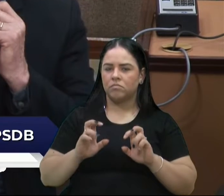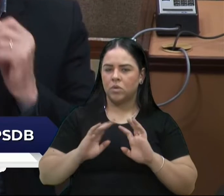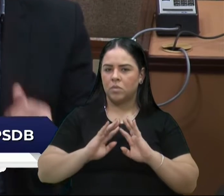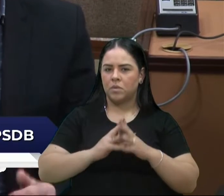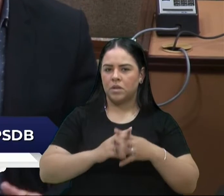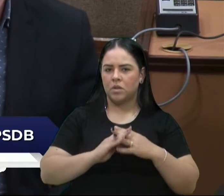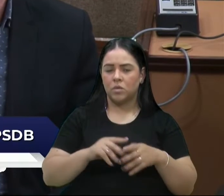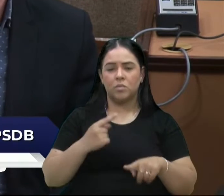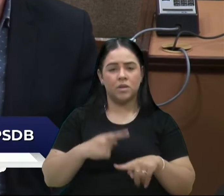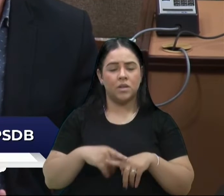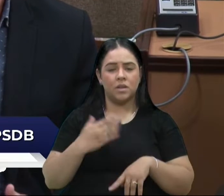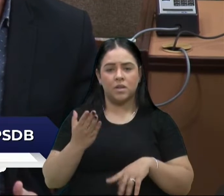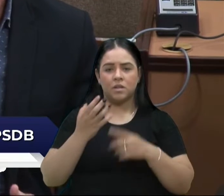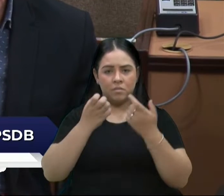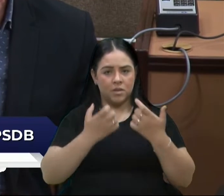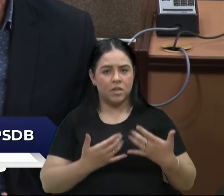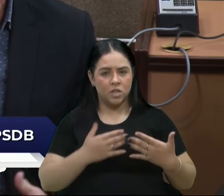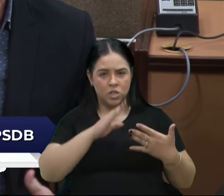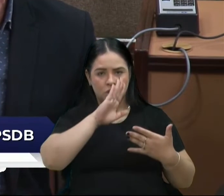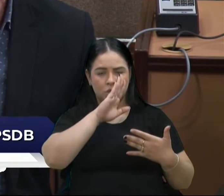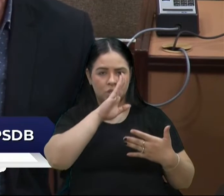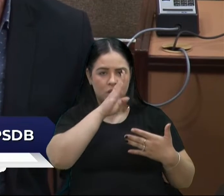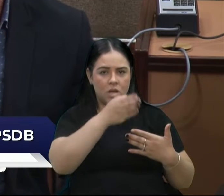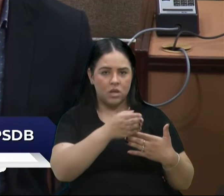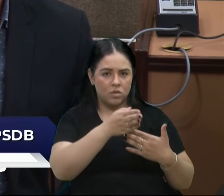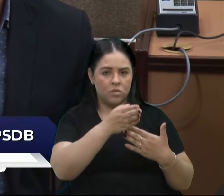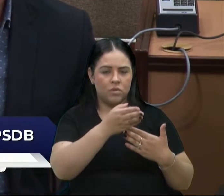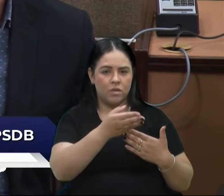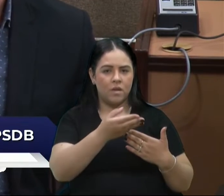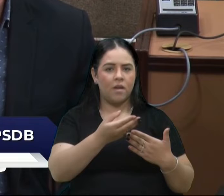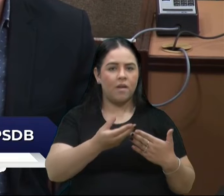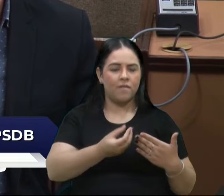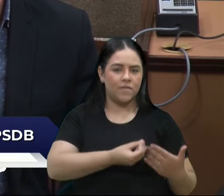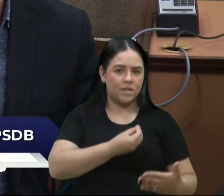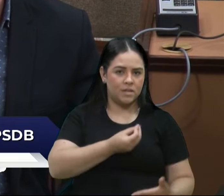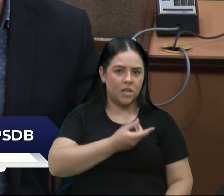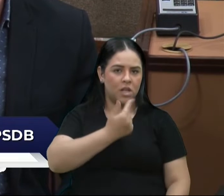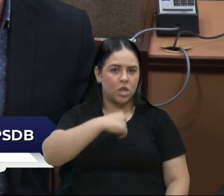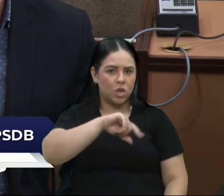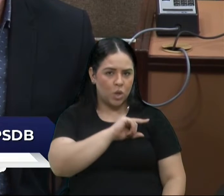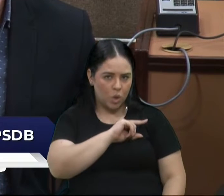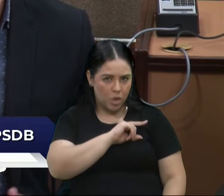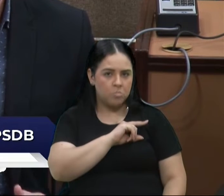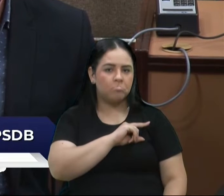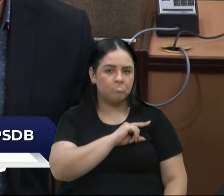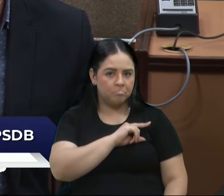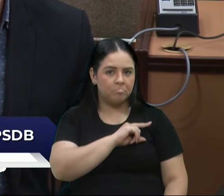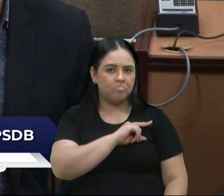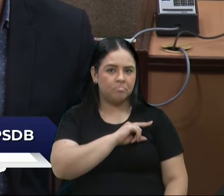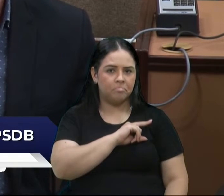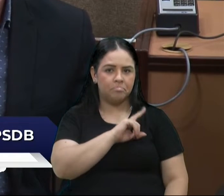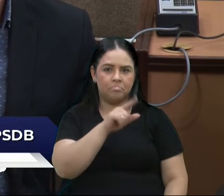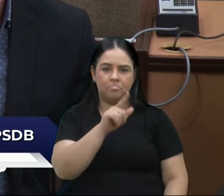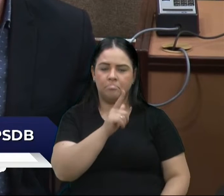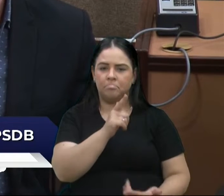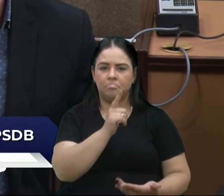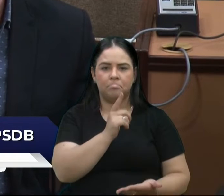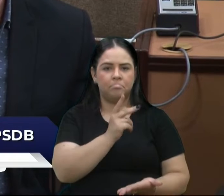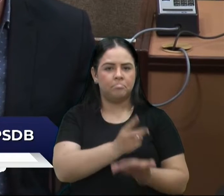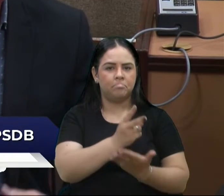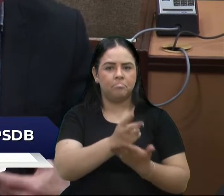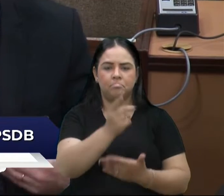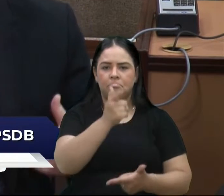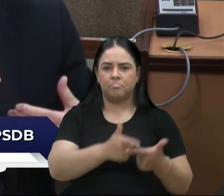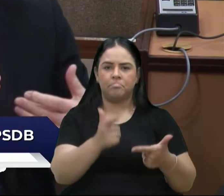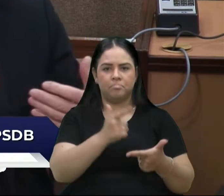complicado, porque ele diz diretamente com nossas vidas, e é um problema recorrente.